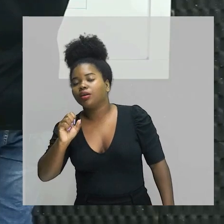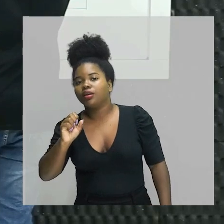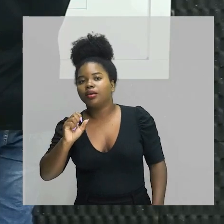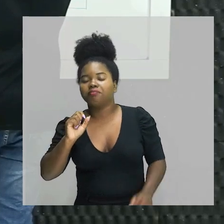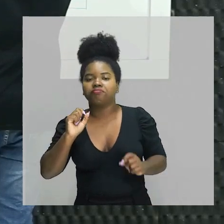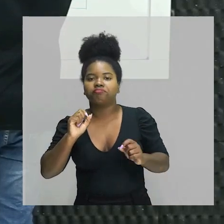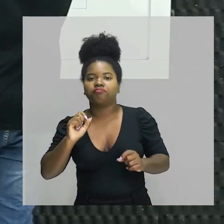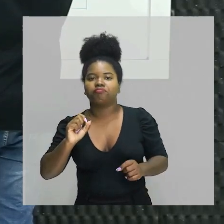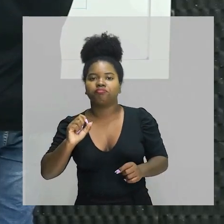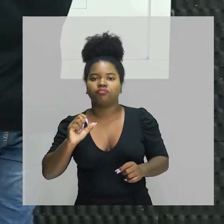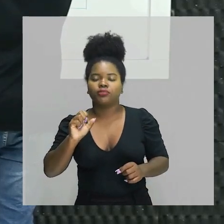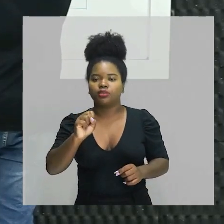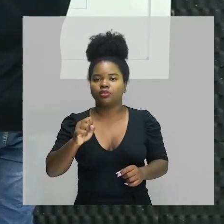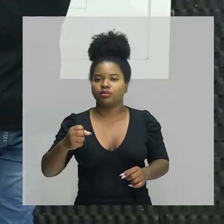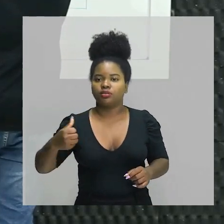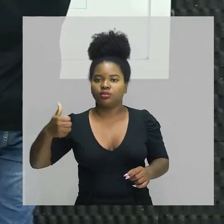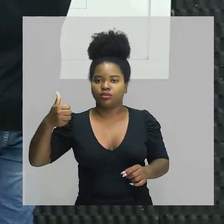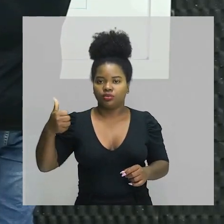81.100, né?